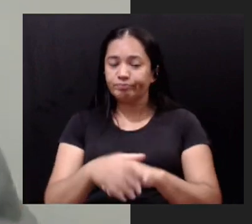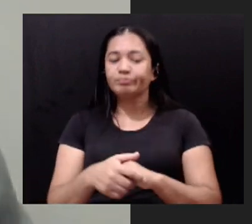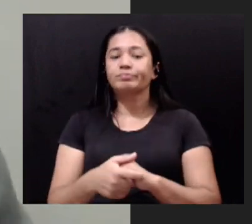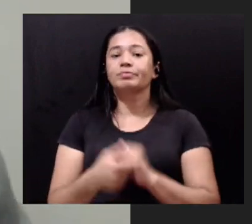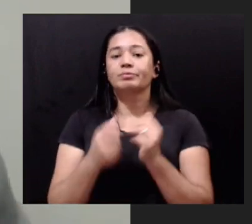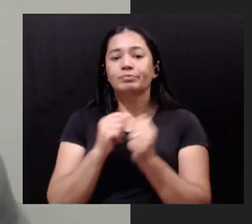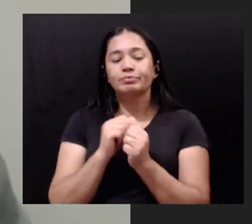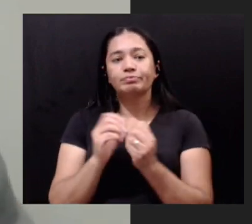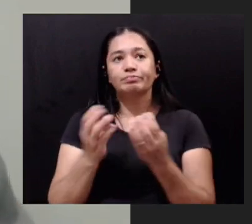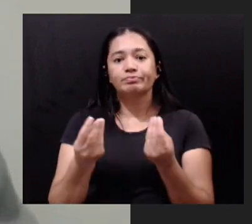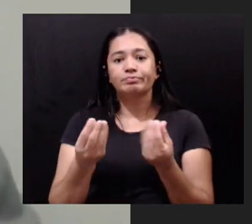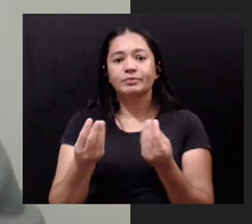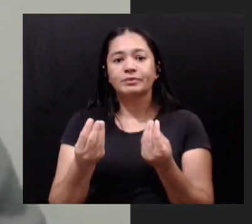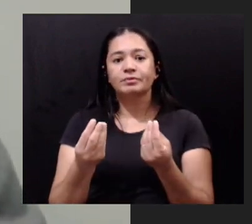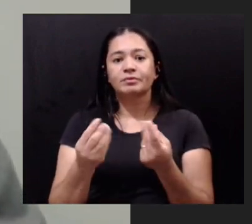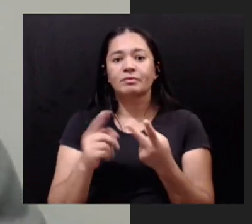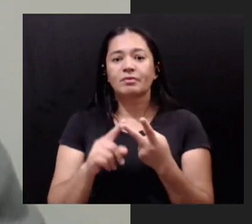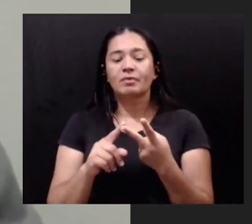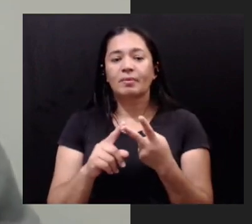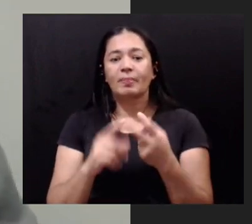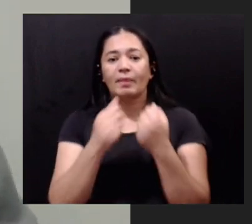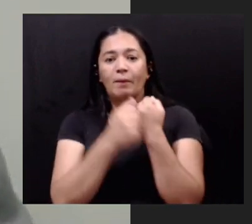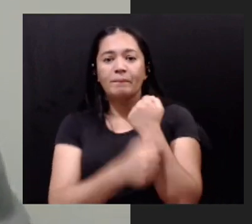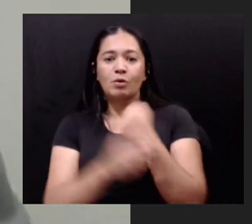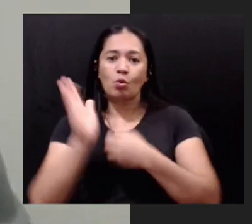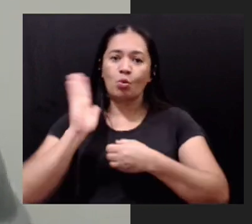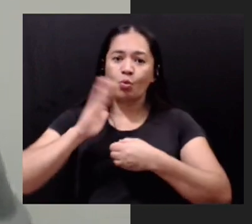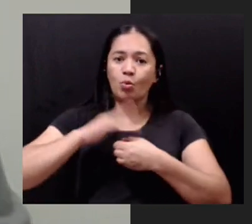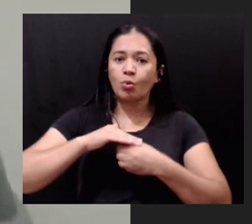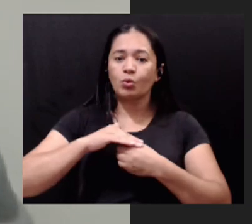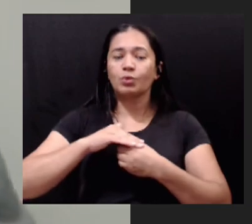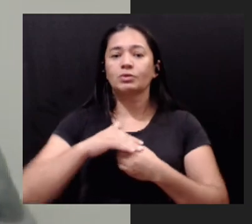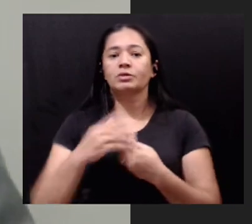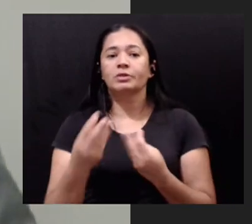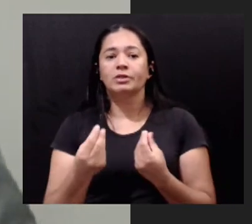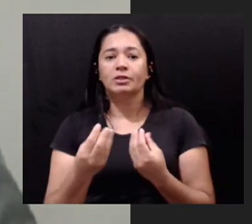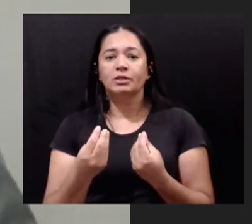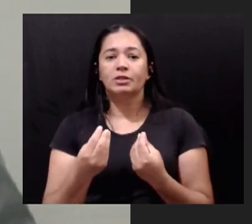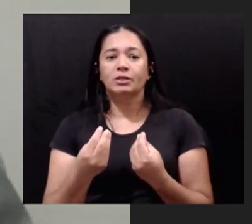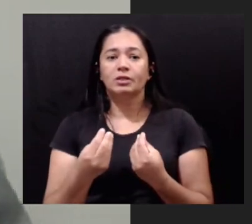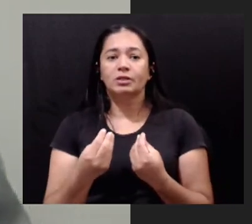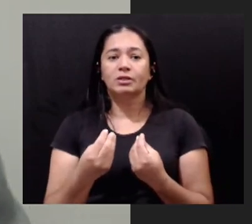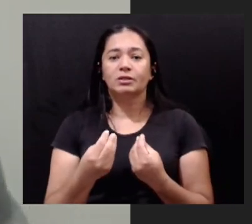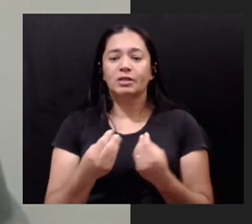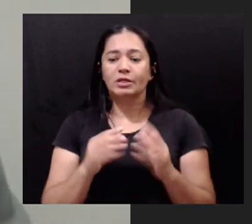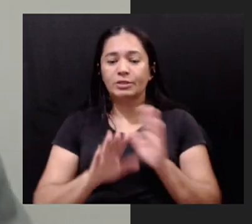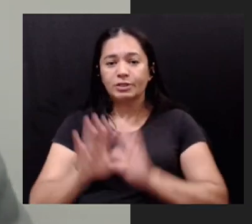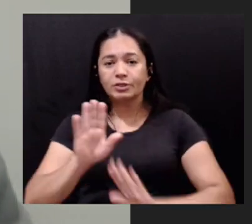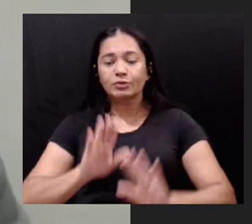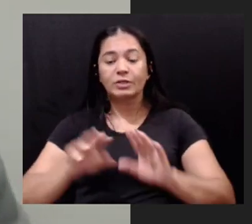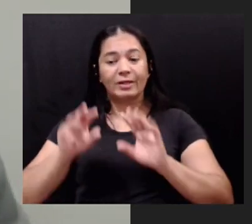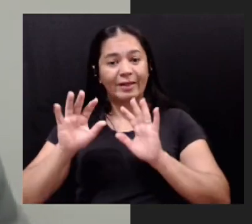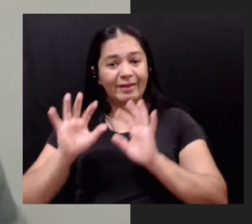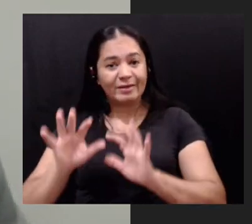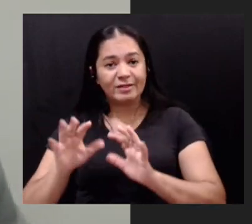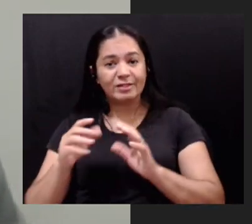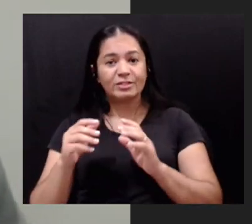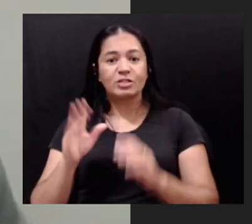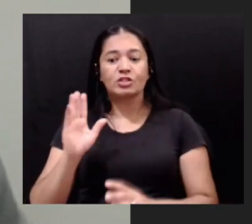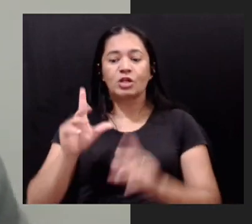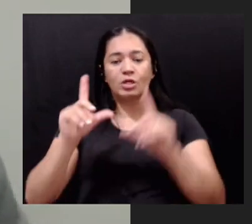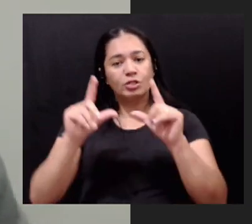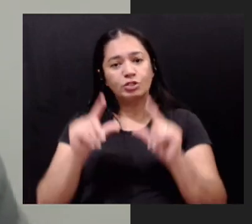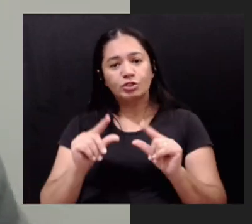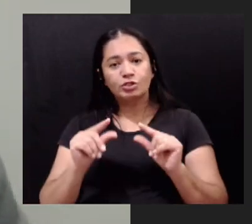o saneamento mesmo, esses cuidados acabam minimizando, né, a transmissão